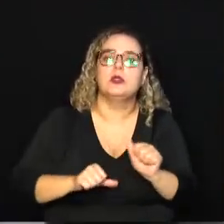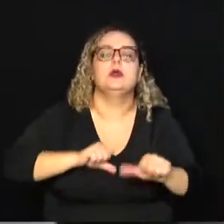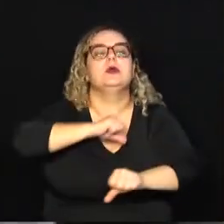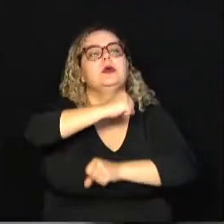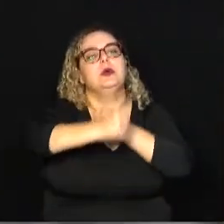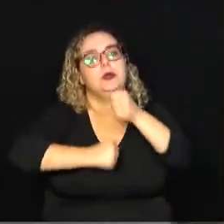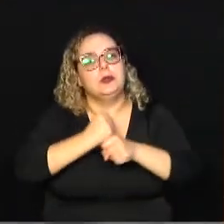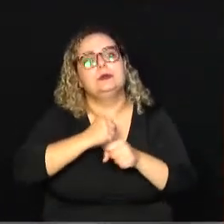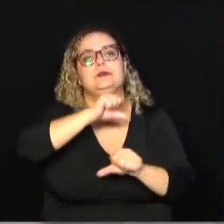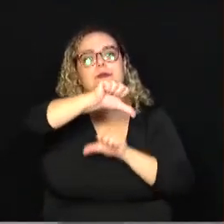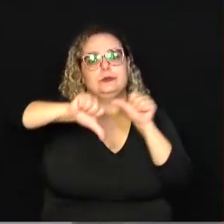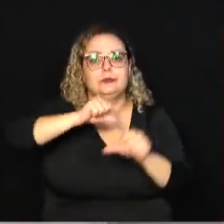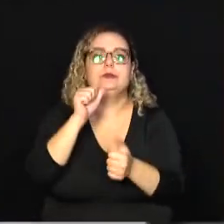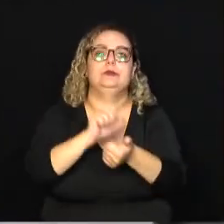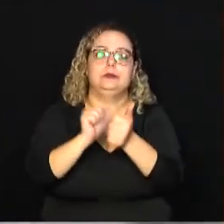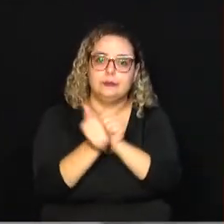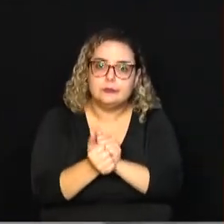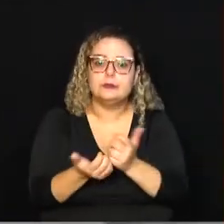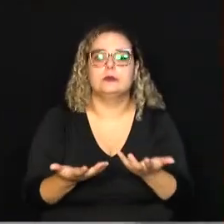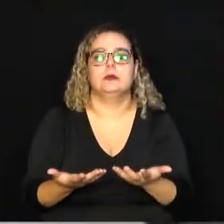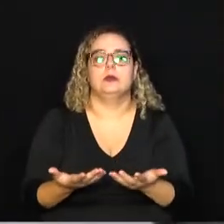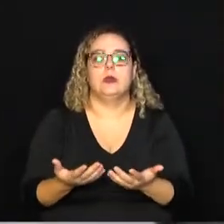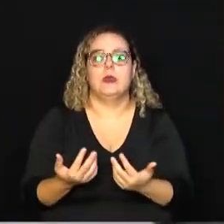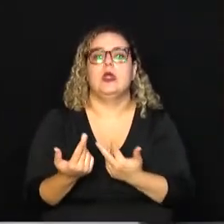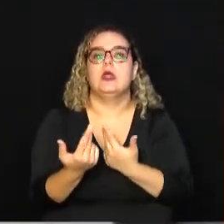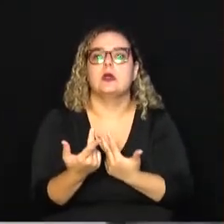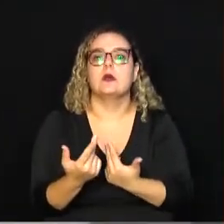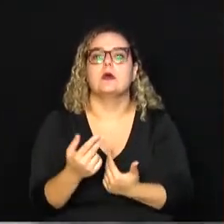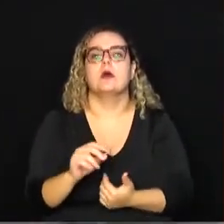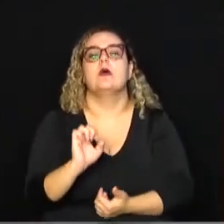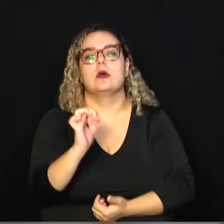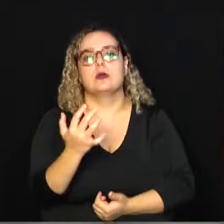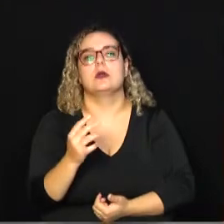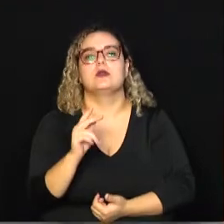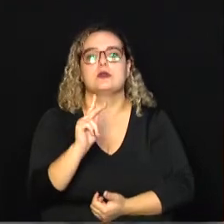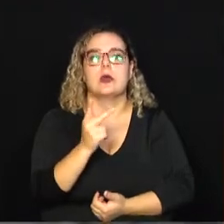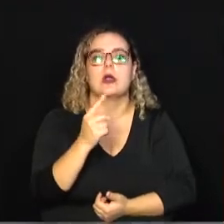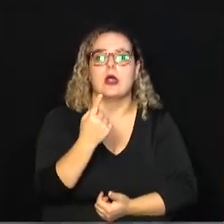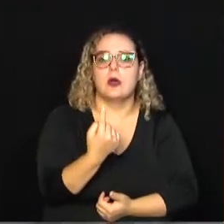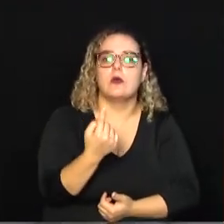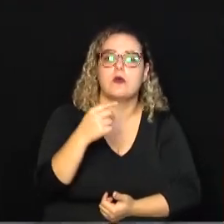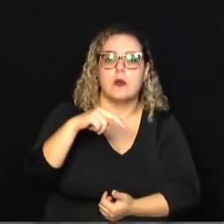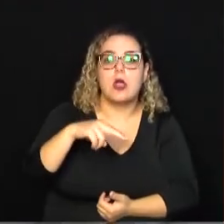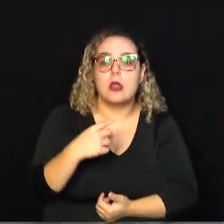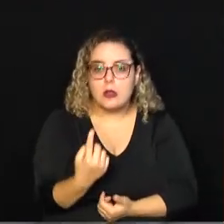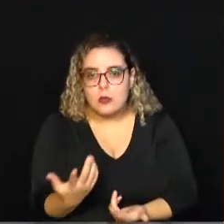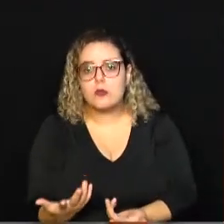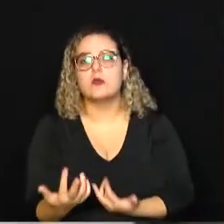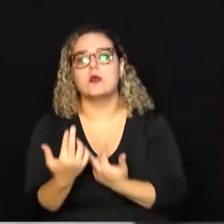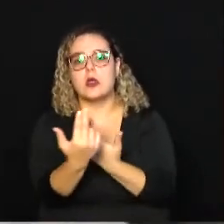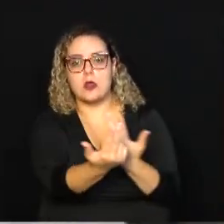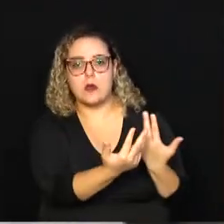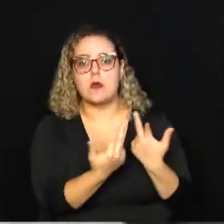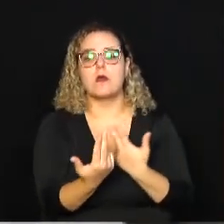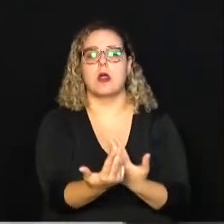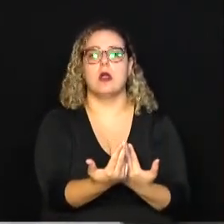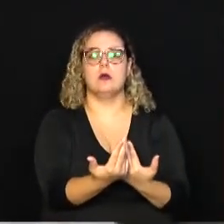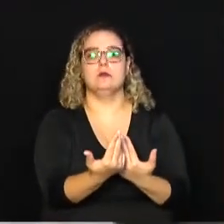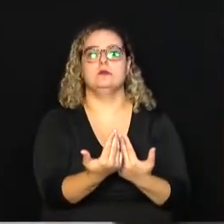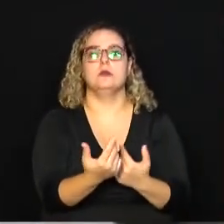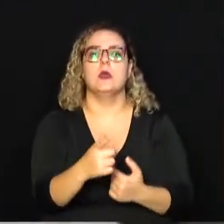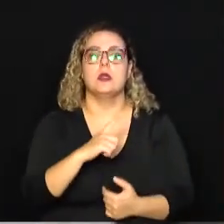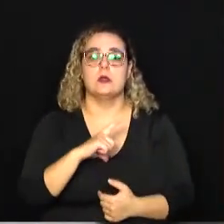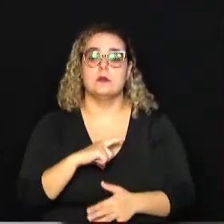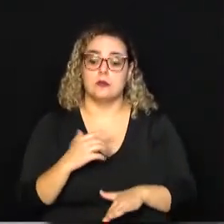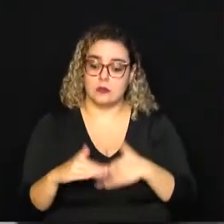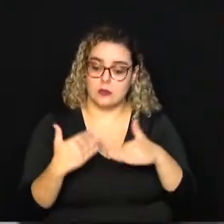ano, igual acontece com a influenza, com o vírus da gripe, né? E para isso é fundamental que nós tenhamos vacinas desenvolvidas em solo